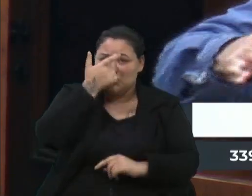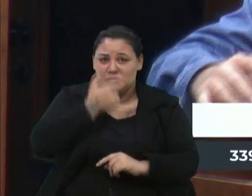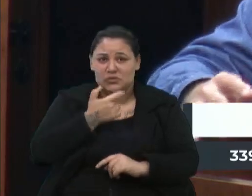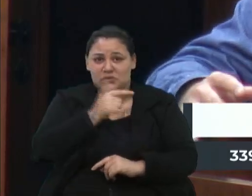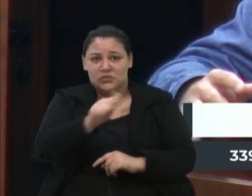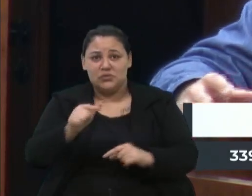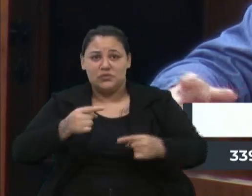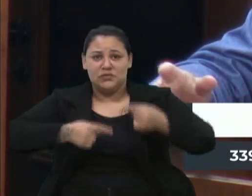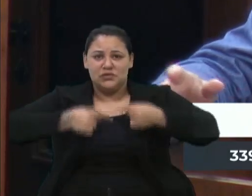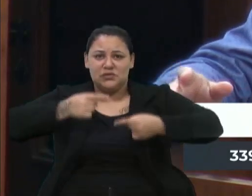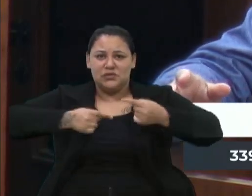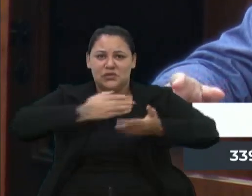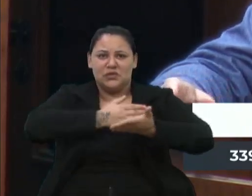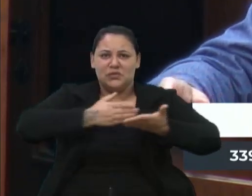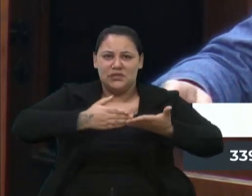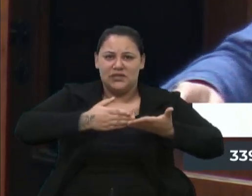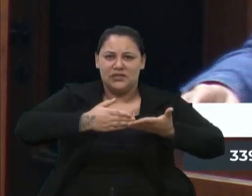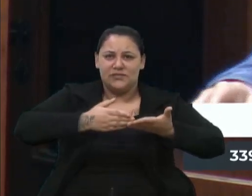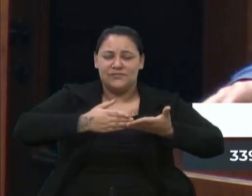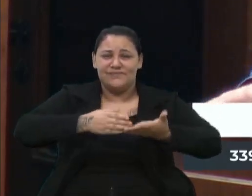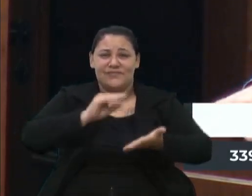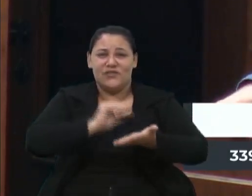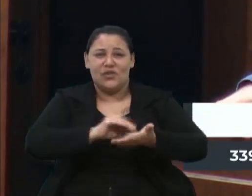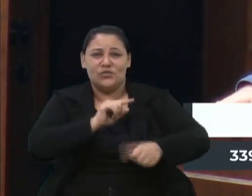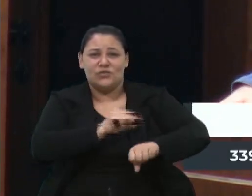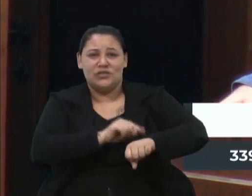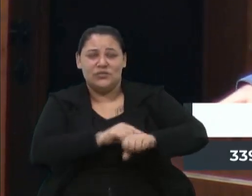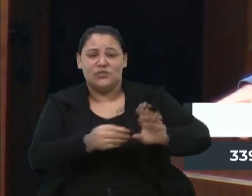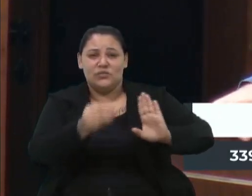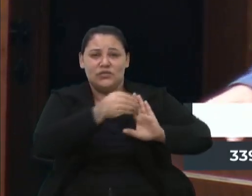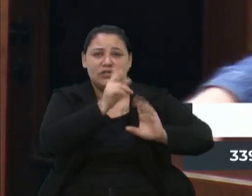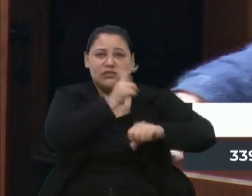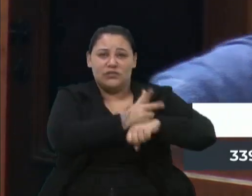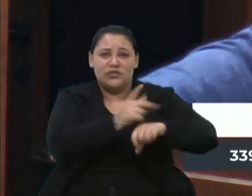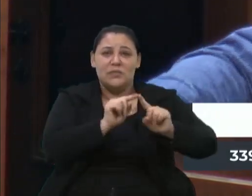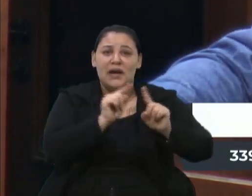discussões surgiram não dá tempo de colocar no vídeo mas